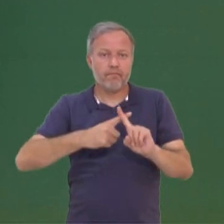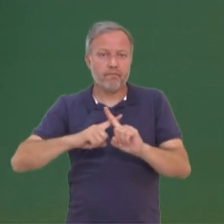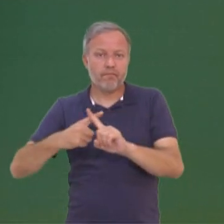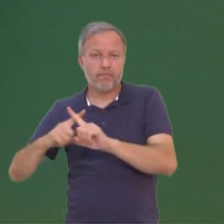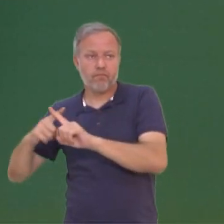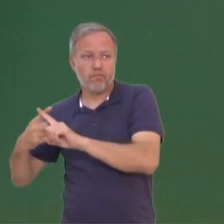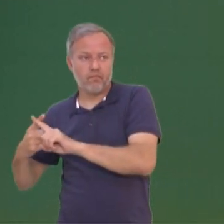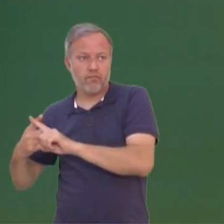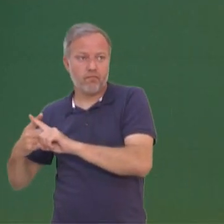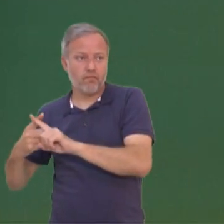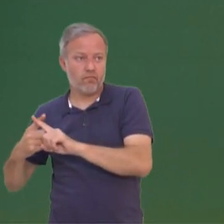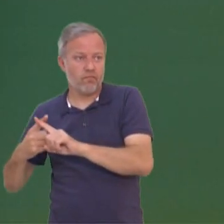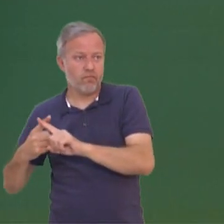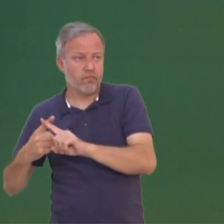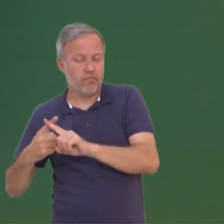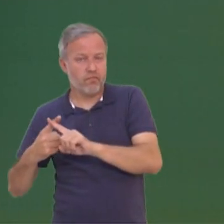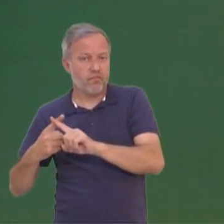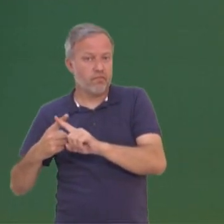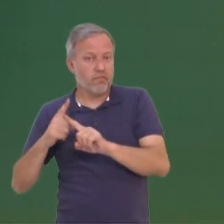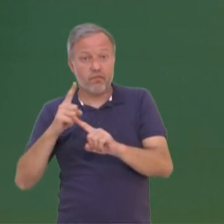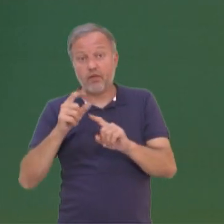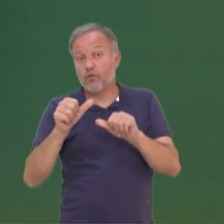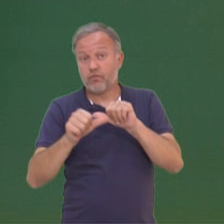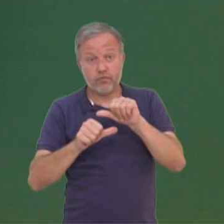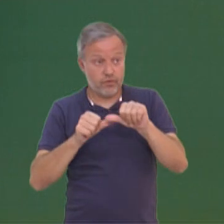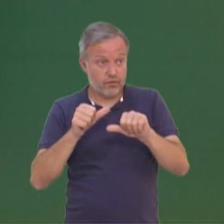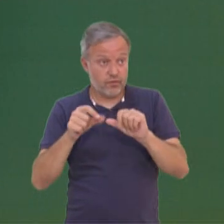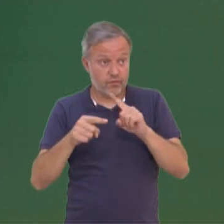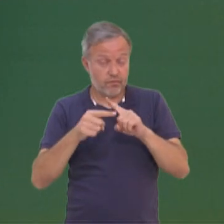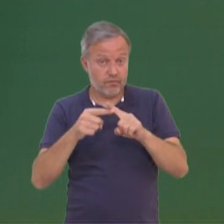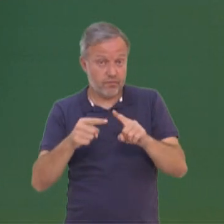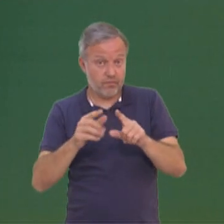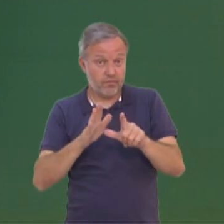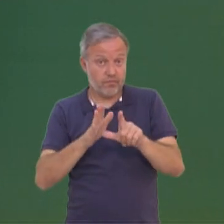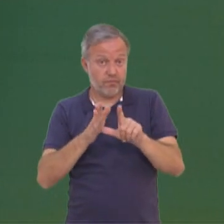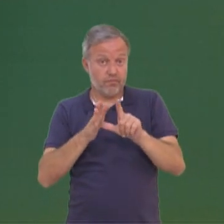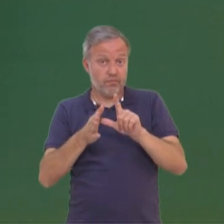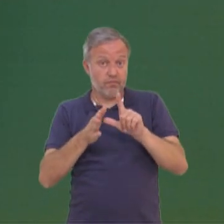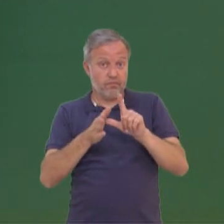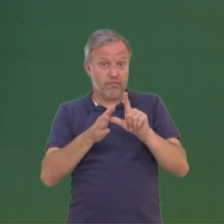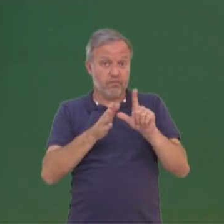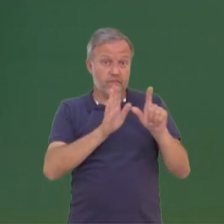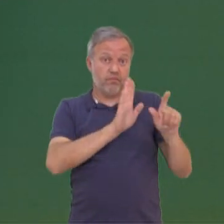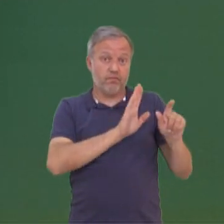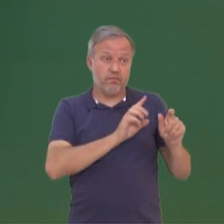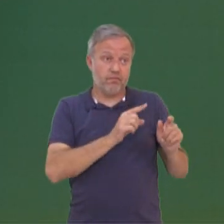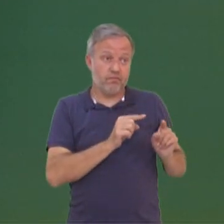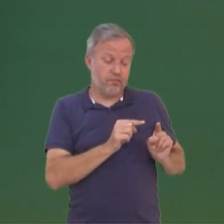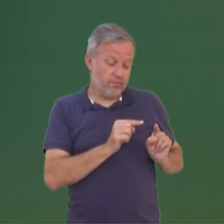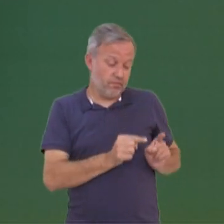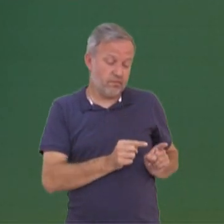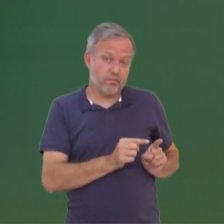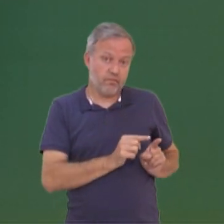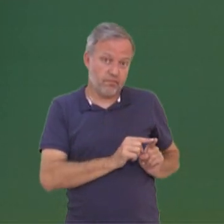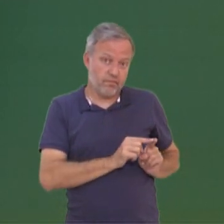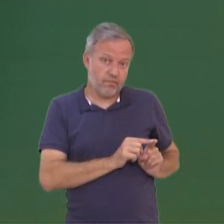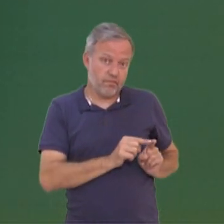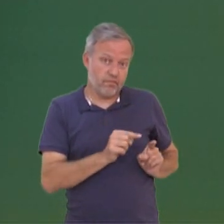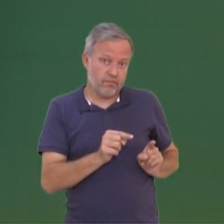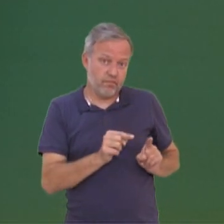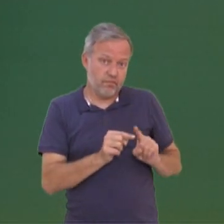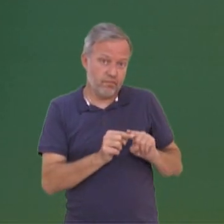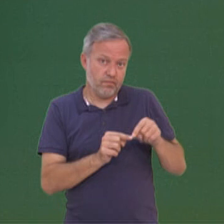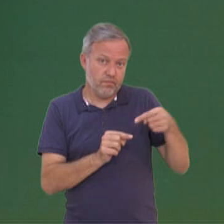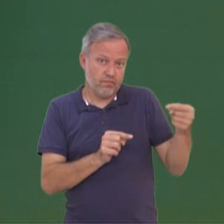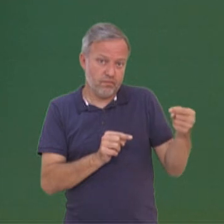Chytridium-miceto virou zigomiceto? Não, ninguém virou ninguém. Tem um ancestral em comum, que originou essa linhagem e originou